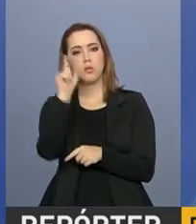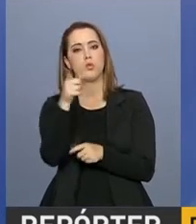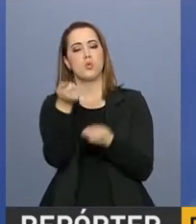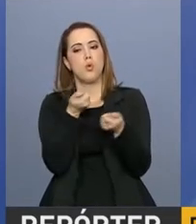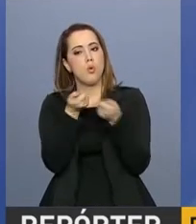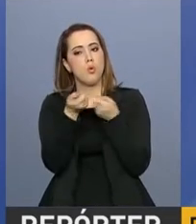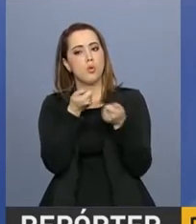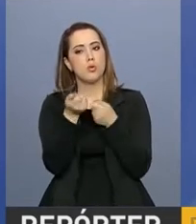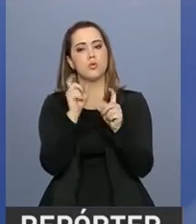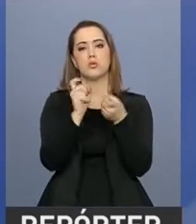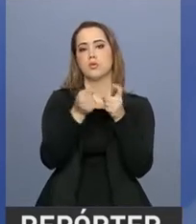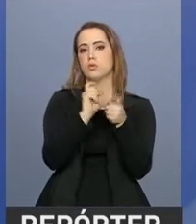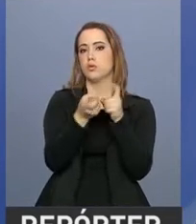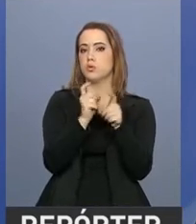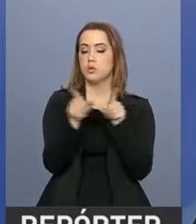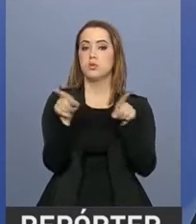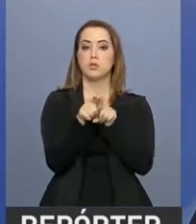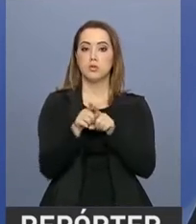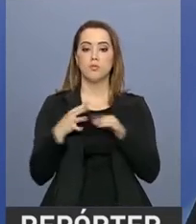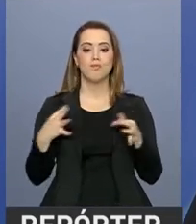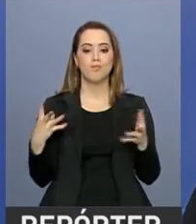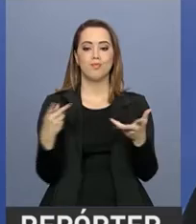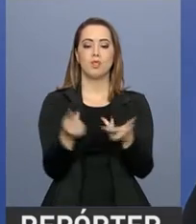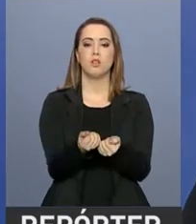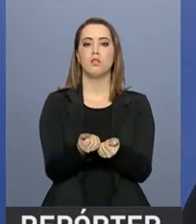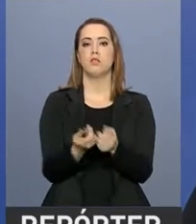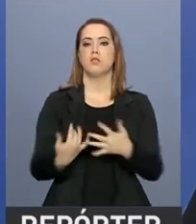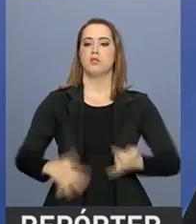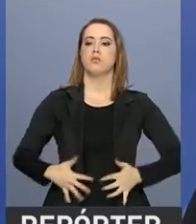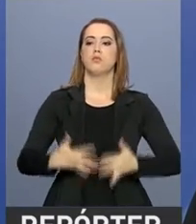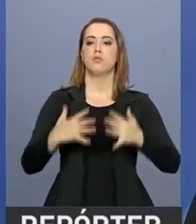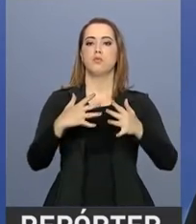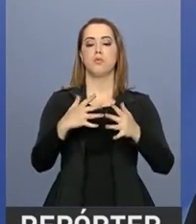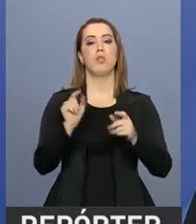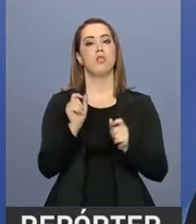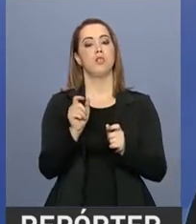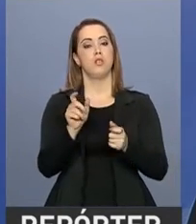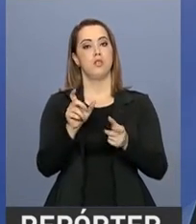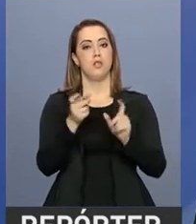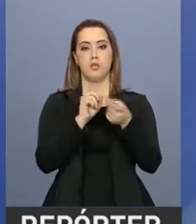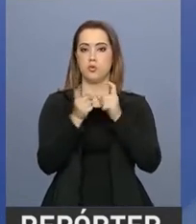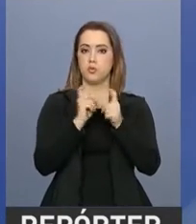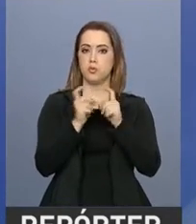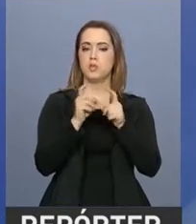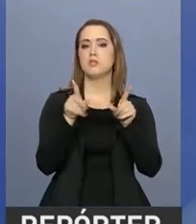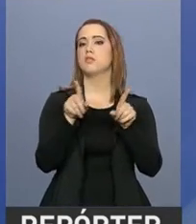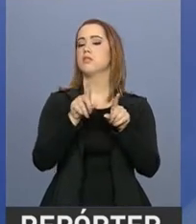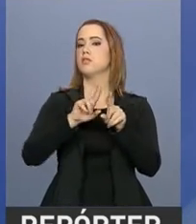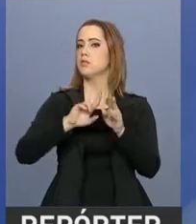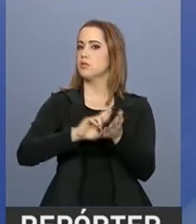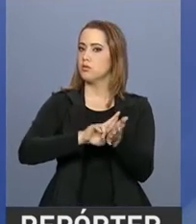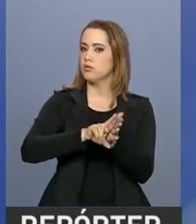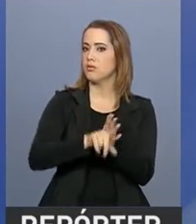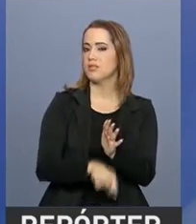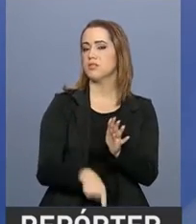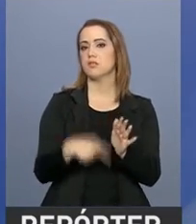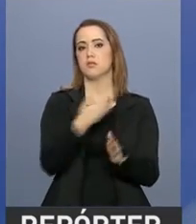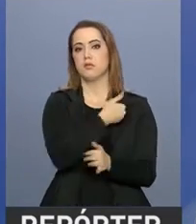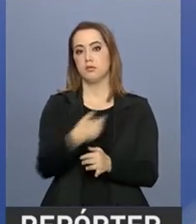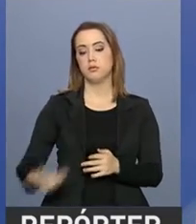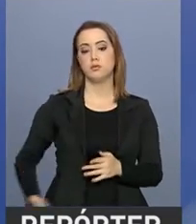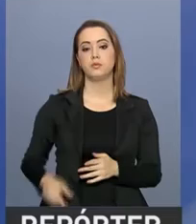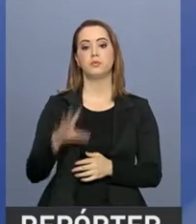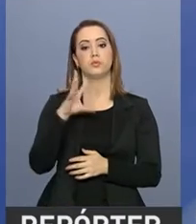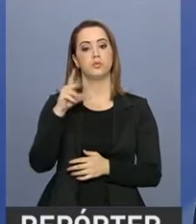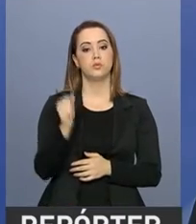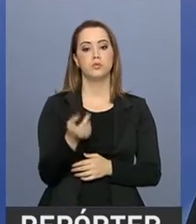pública, na área de qualidade do gasto público, na área de gestão financeira, gestão administrativa, gestão pública na forma geral. Em